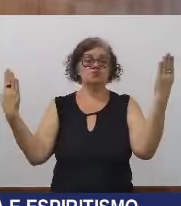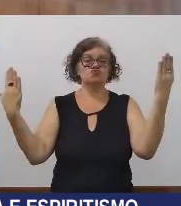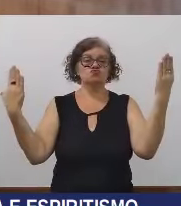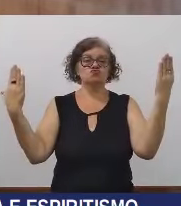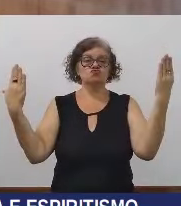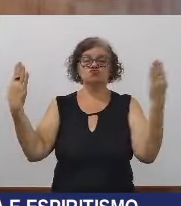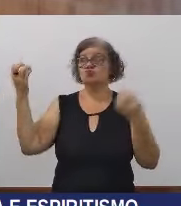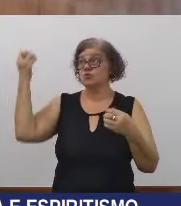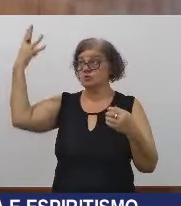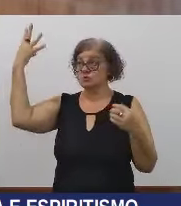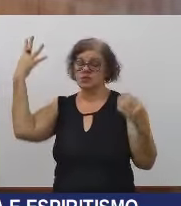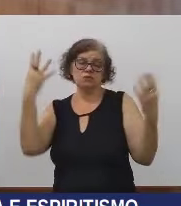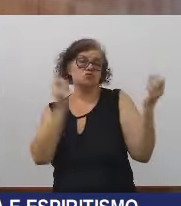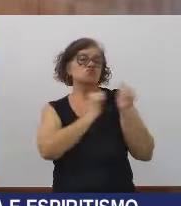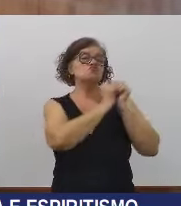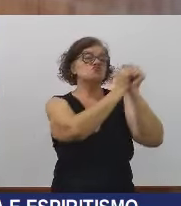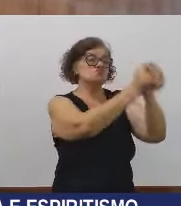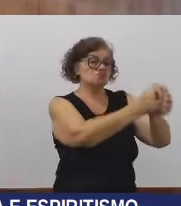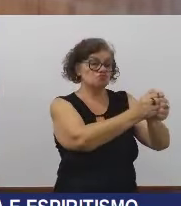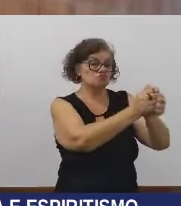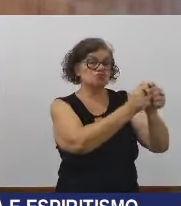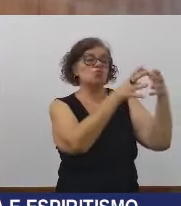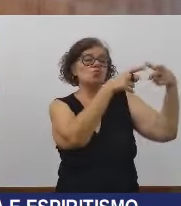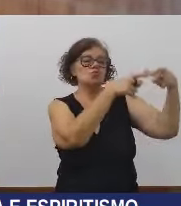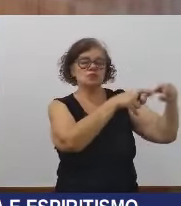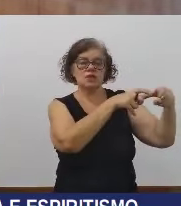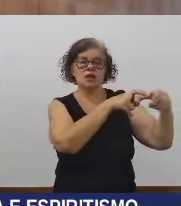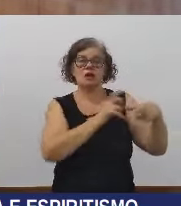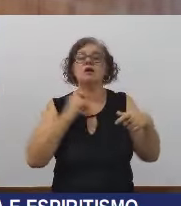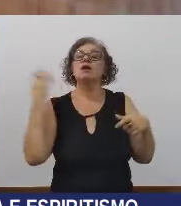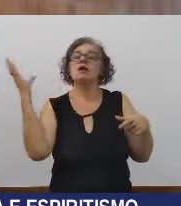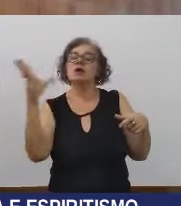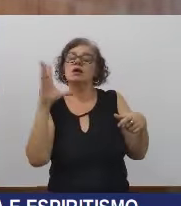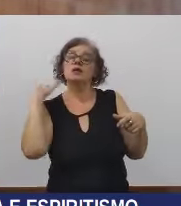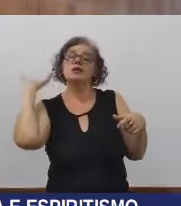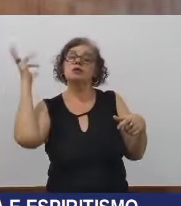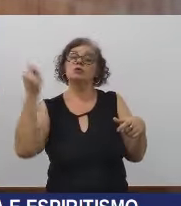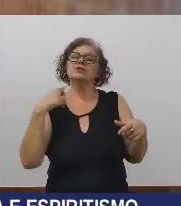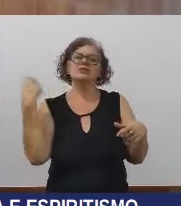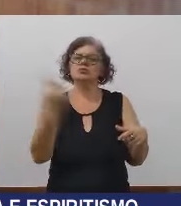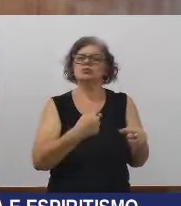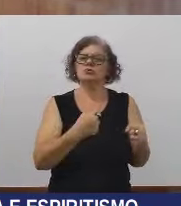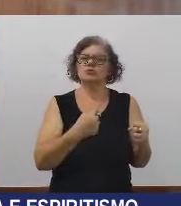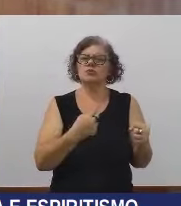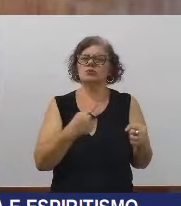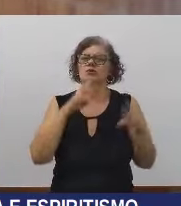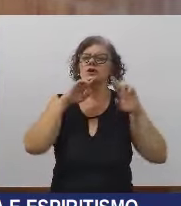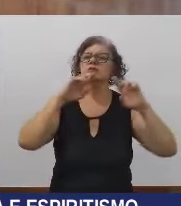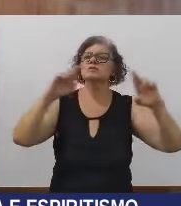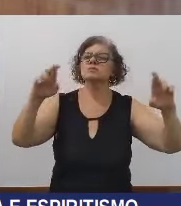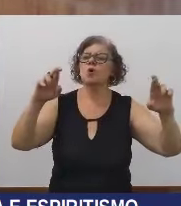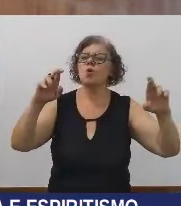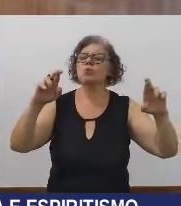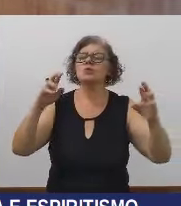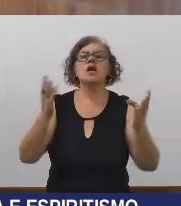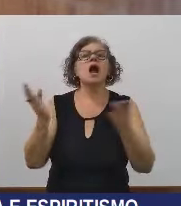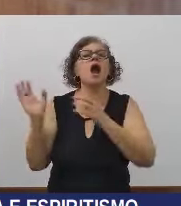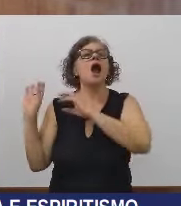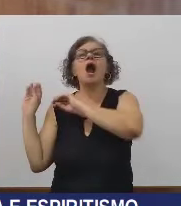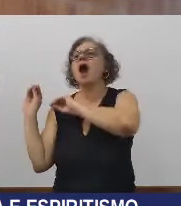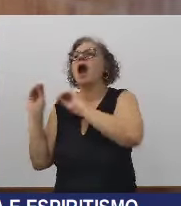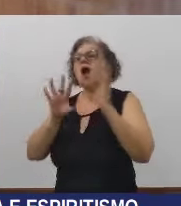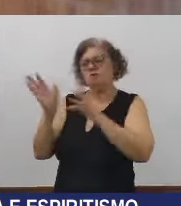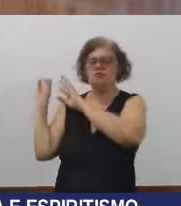matéria, que acontecem com todos nós. Que responda a questões como: de onde